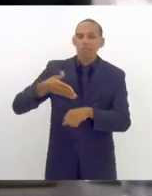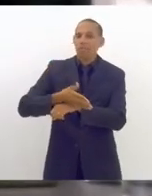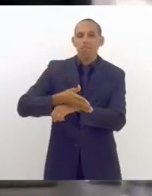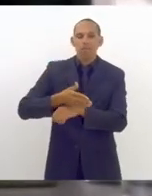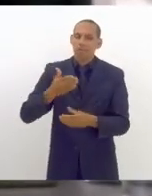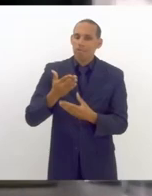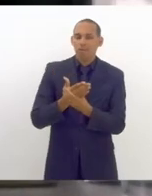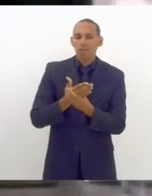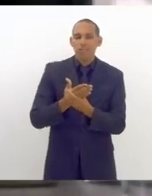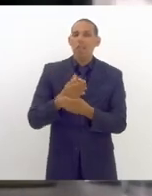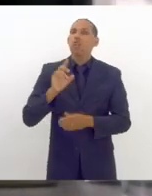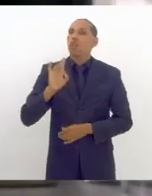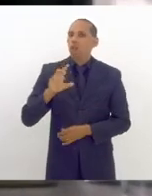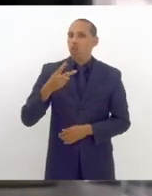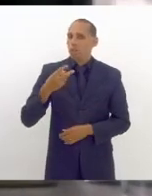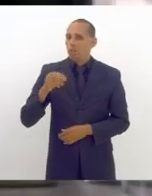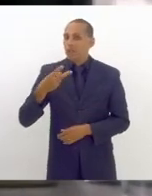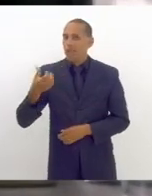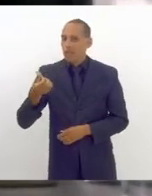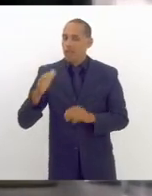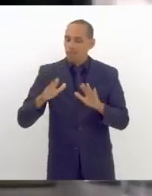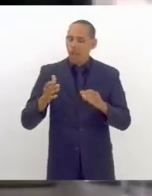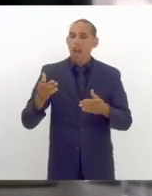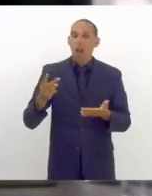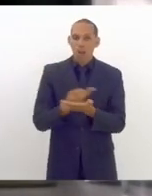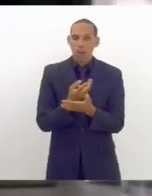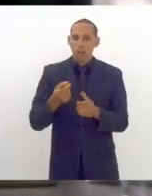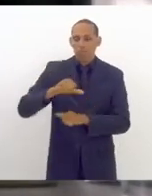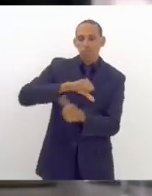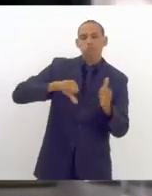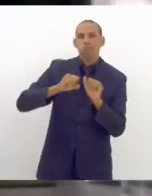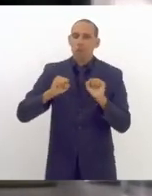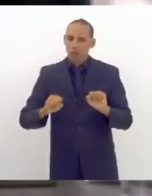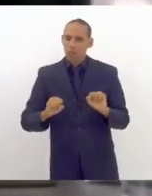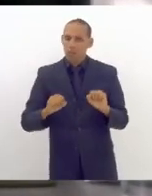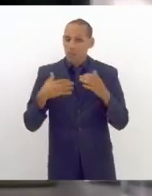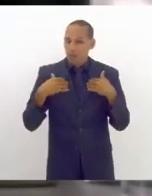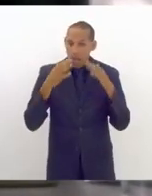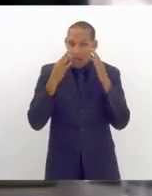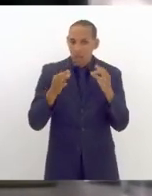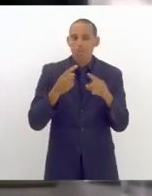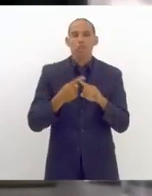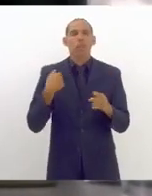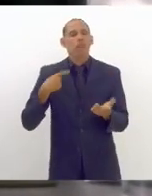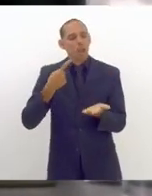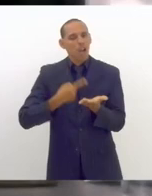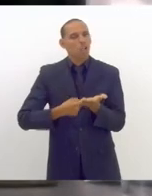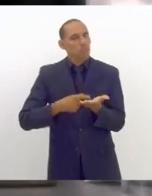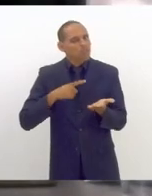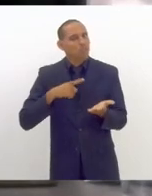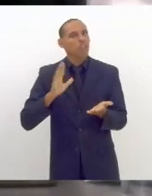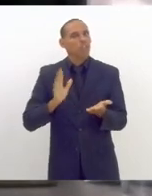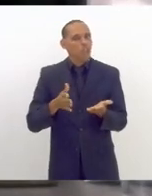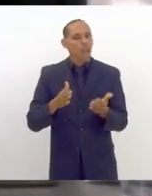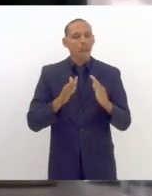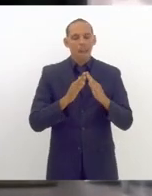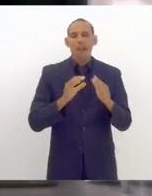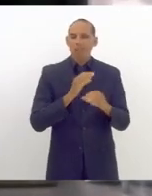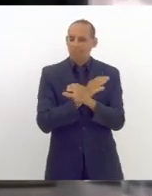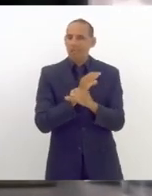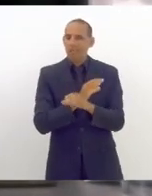o contrário pode acontecer então estou chamando atenção de vossas excelências porque aqui eu participei de um acordo lá na Casa Civil